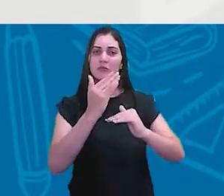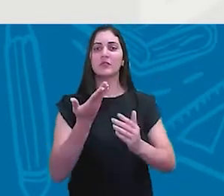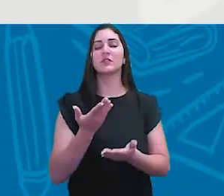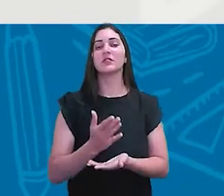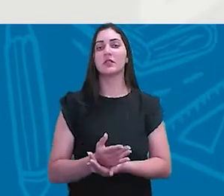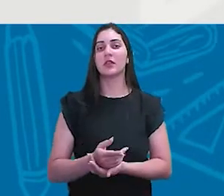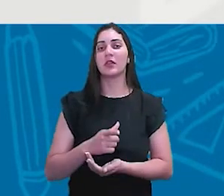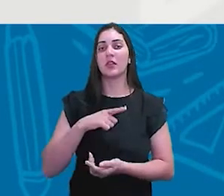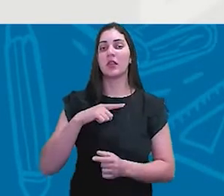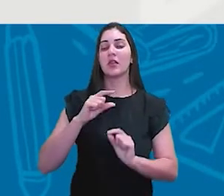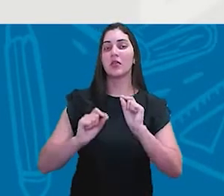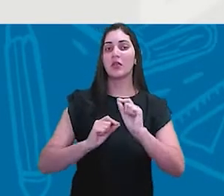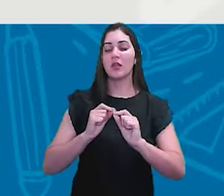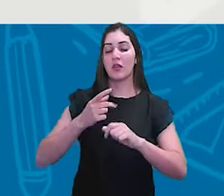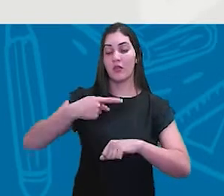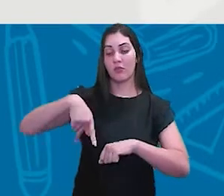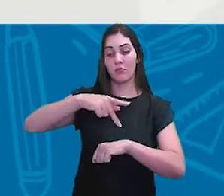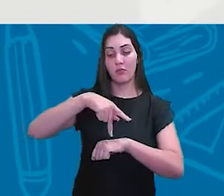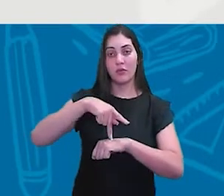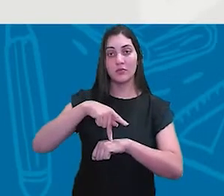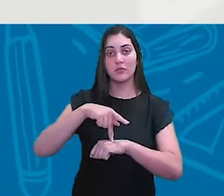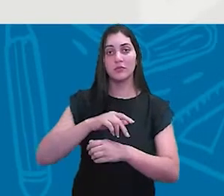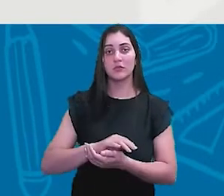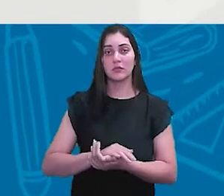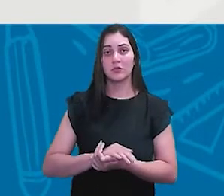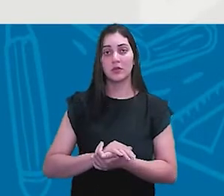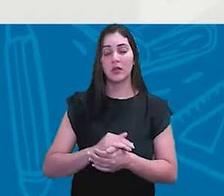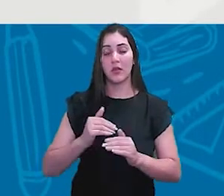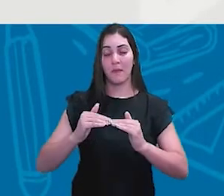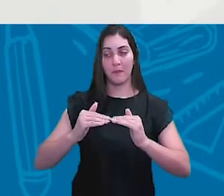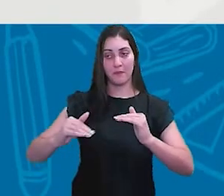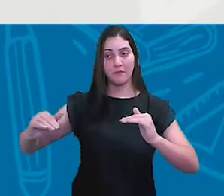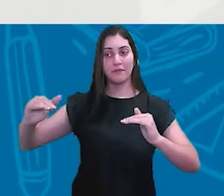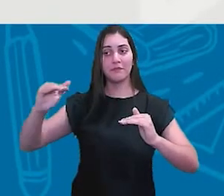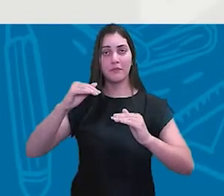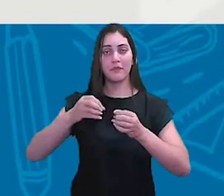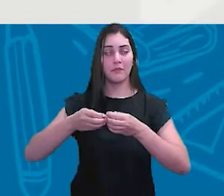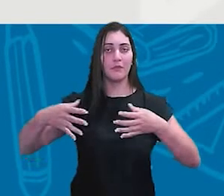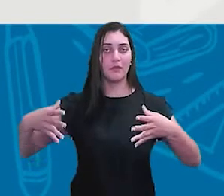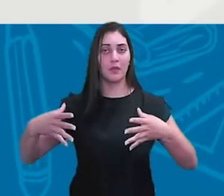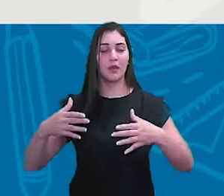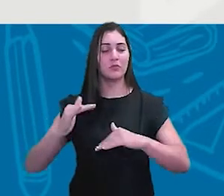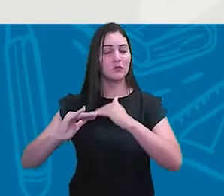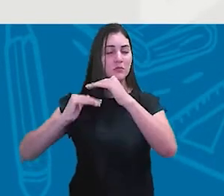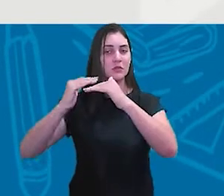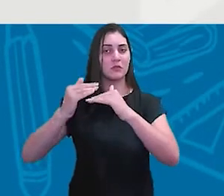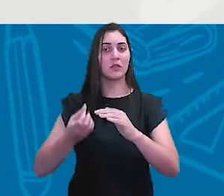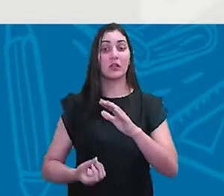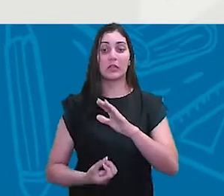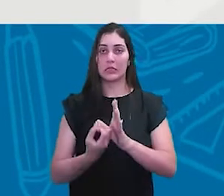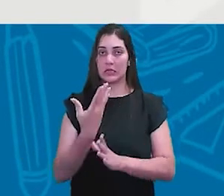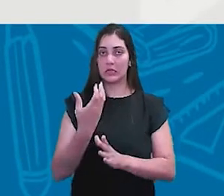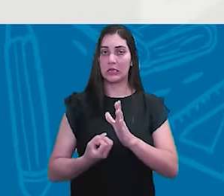para as empresas, para os países mais desenvolvidos. Então, você cria uma